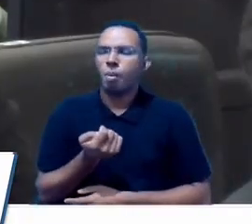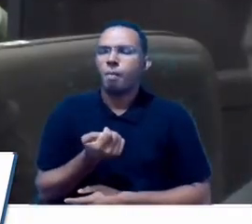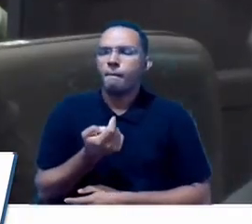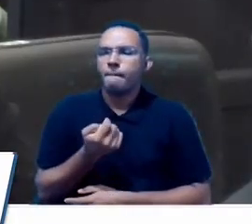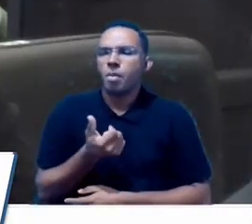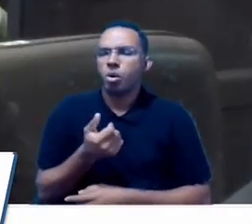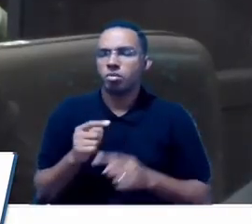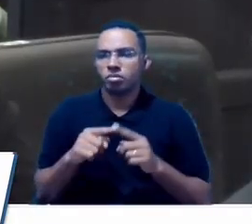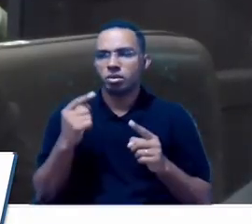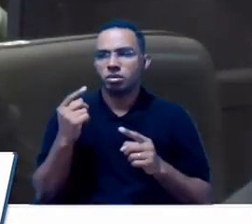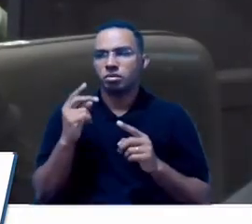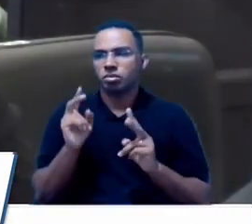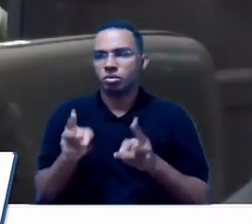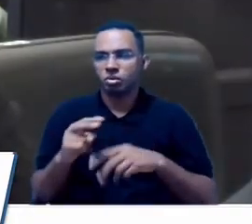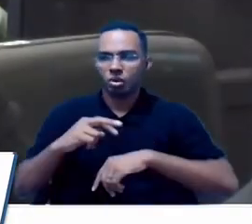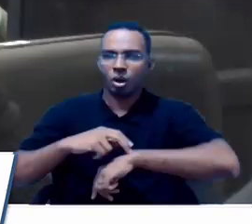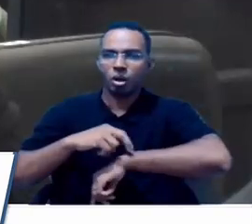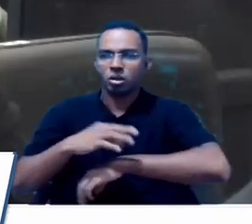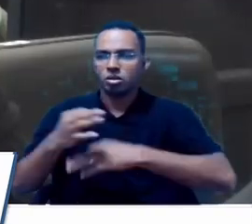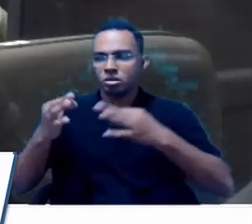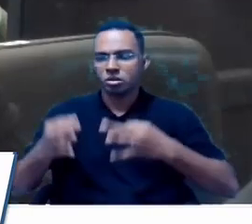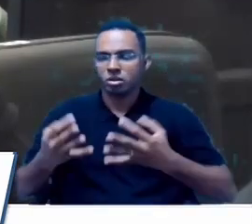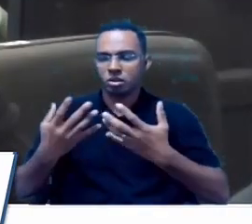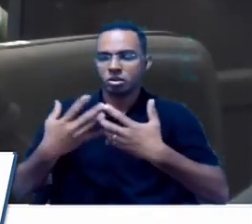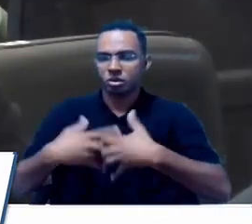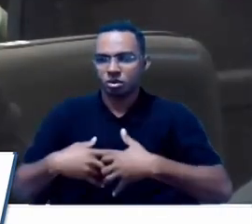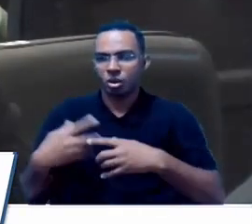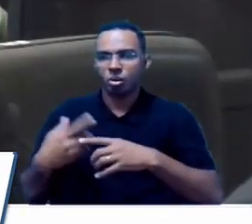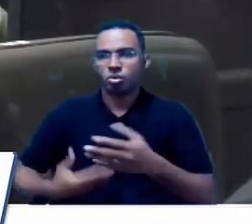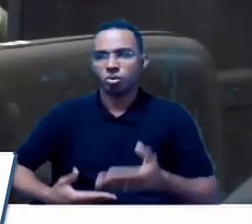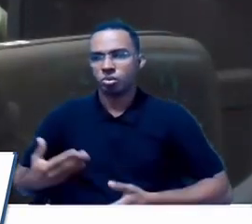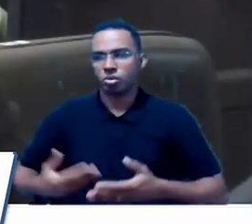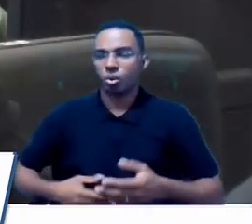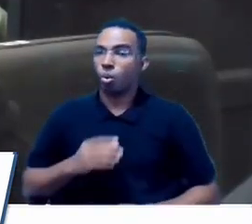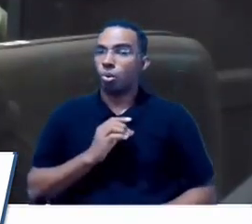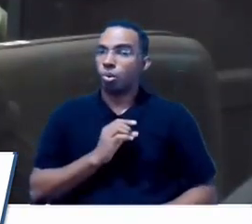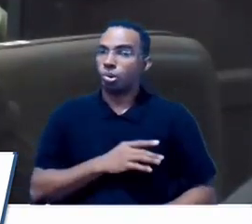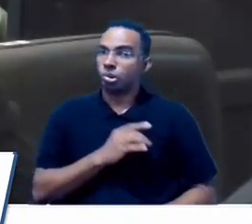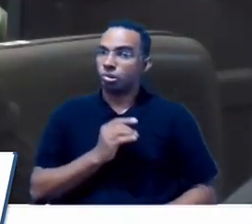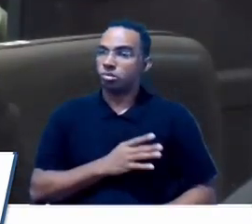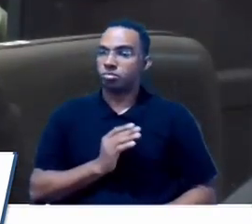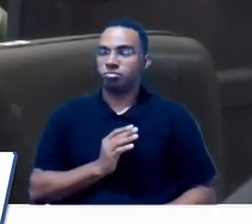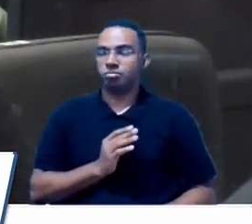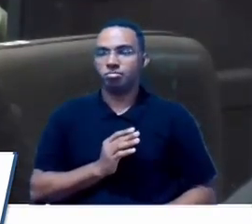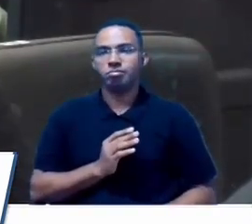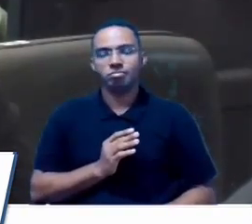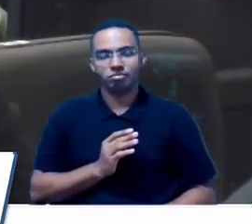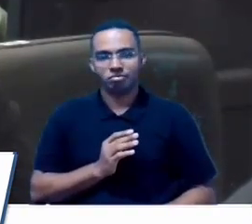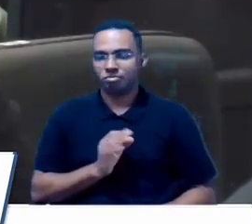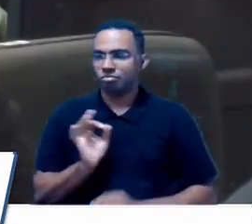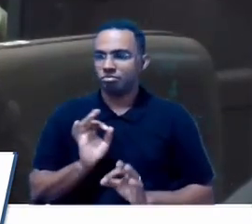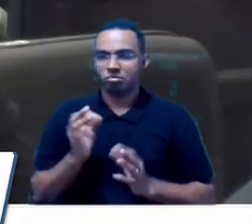menos para manter as escadas funcionando, porque os funcionários estão trabalhando com medo. E não foi